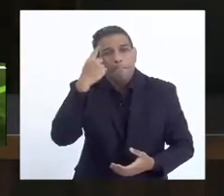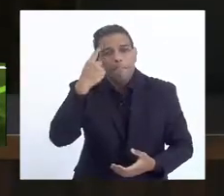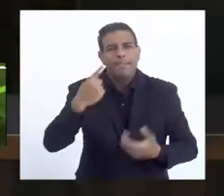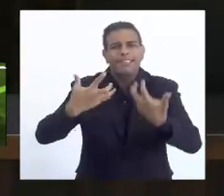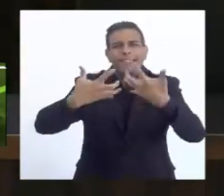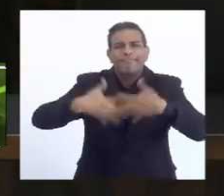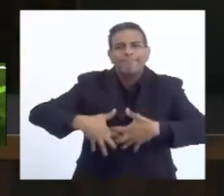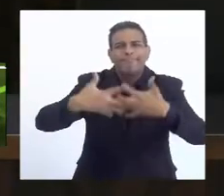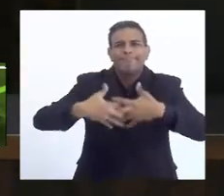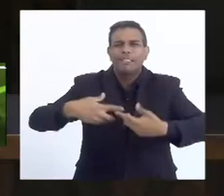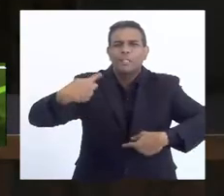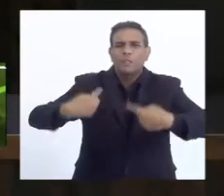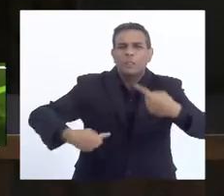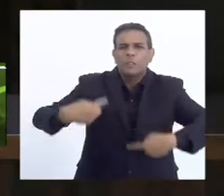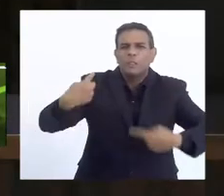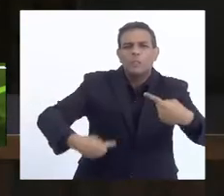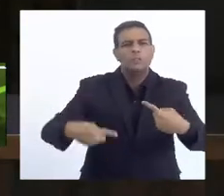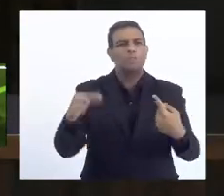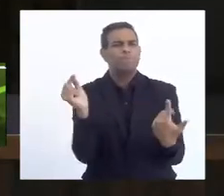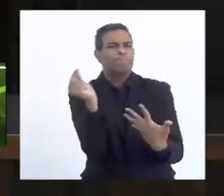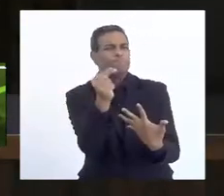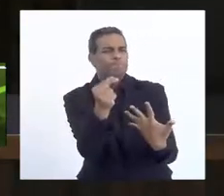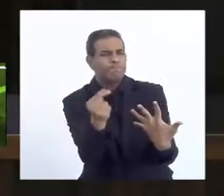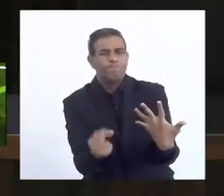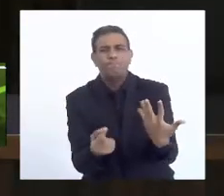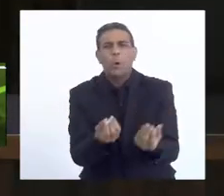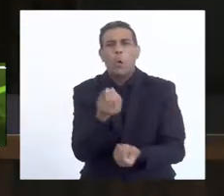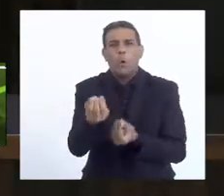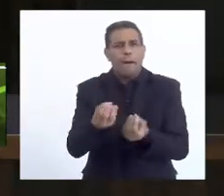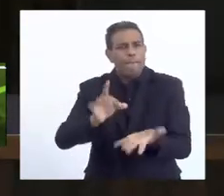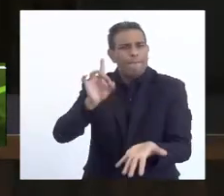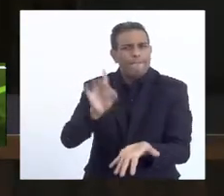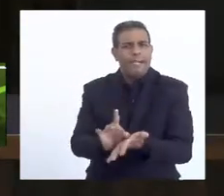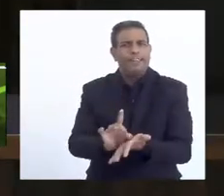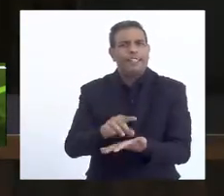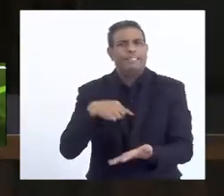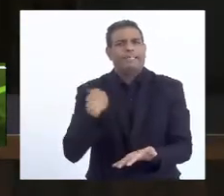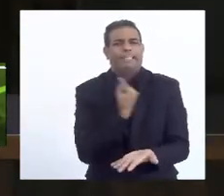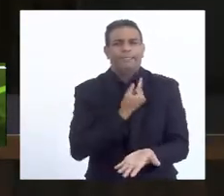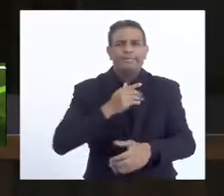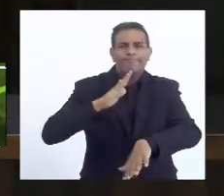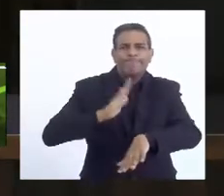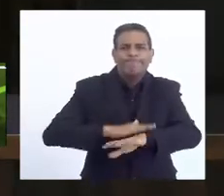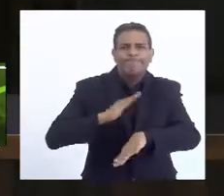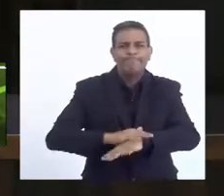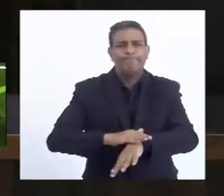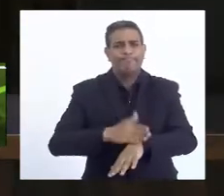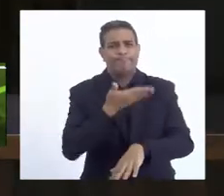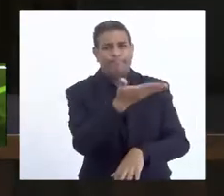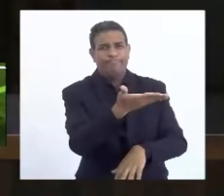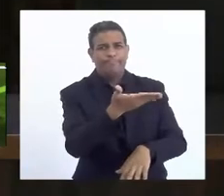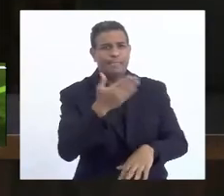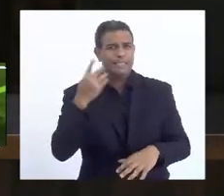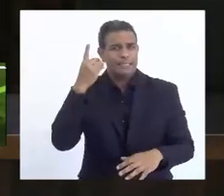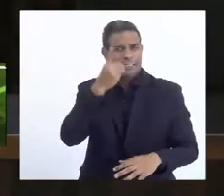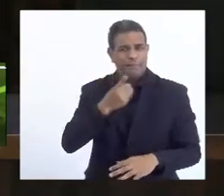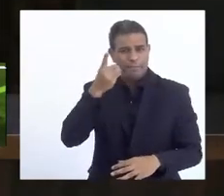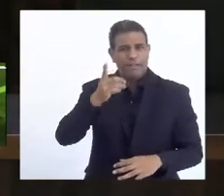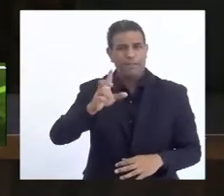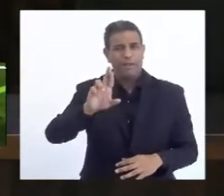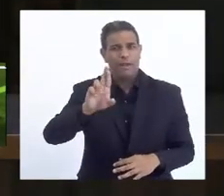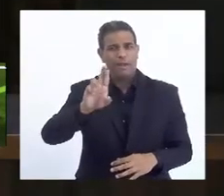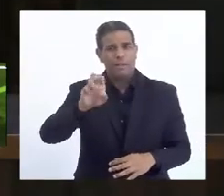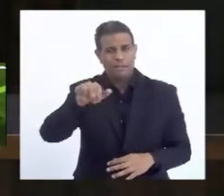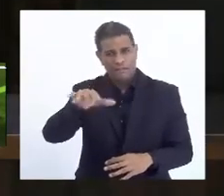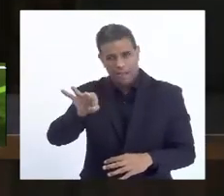debater sobre isso, debater sobre essa realidade. Uma realidade, deputada Renata,